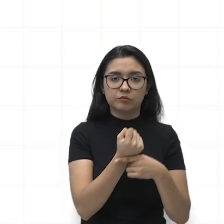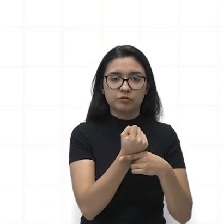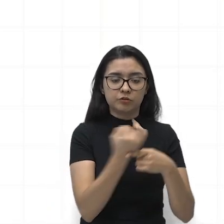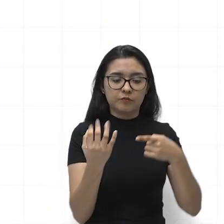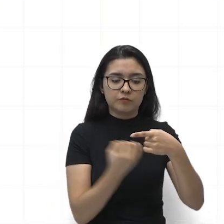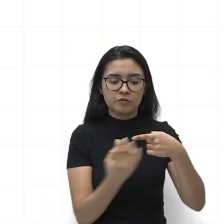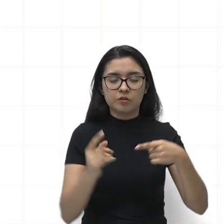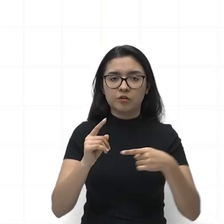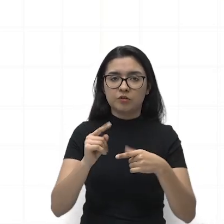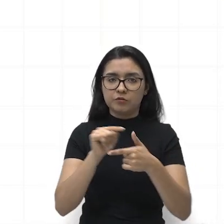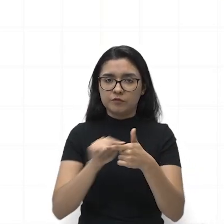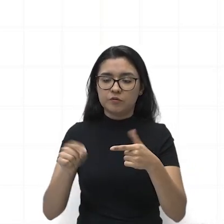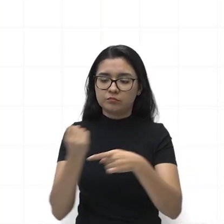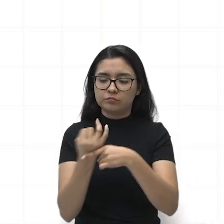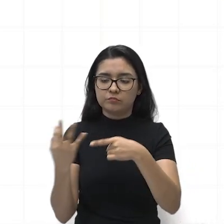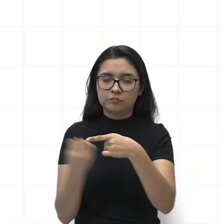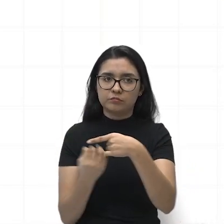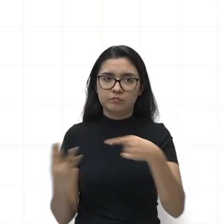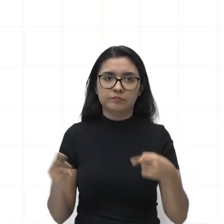nosso caso,